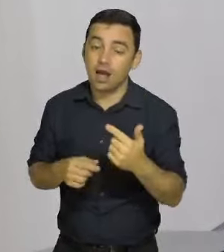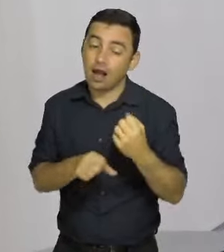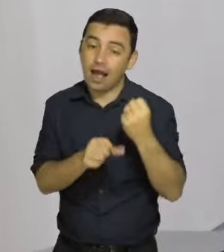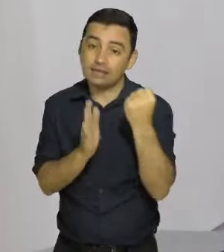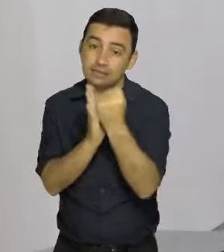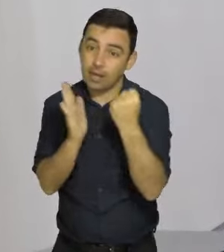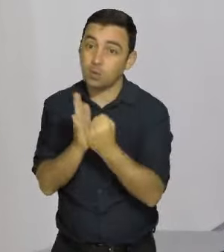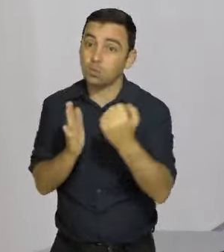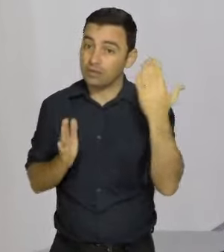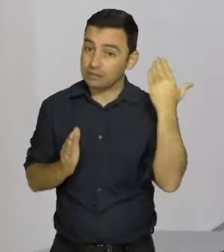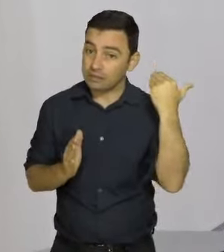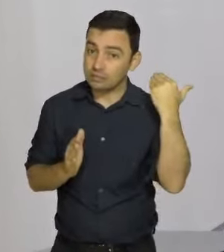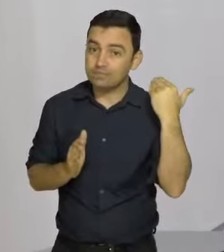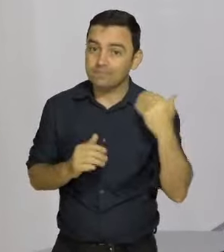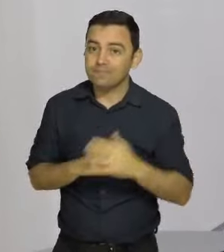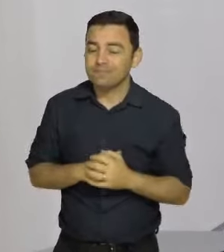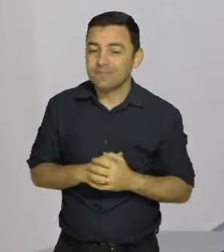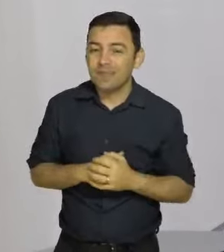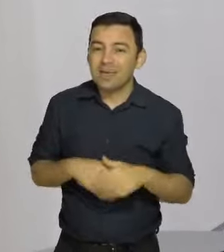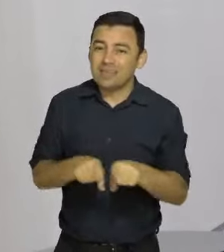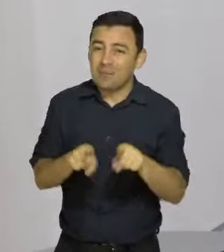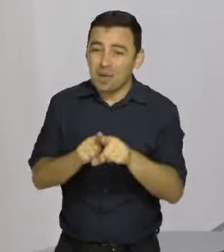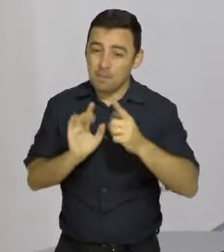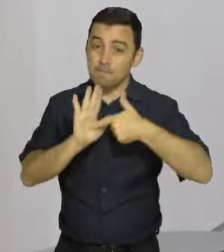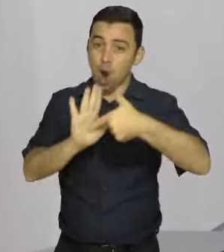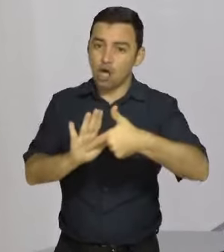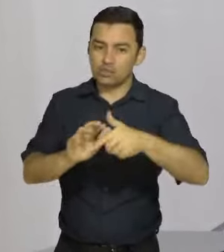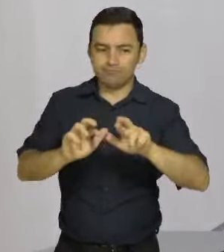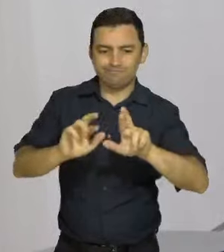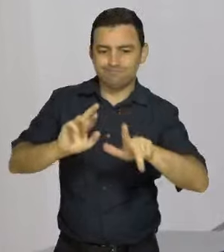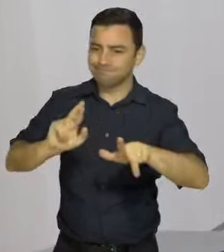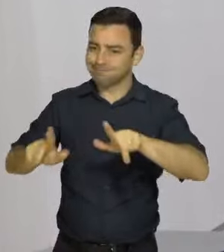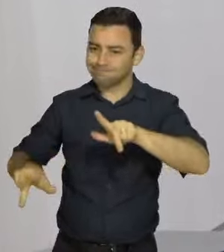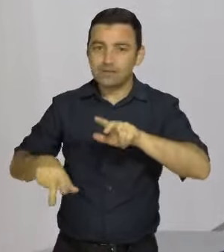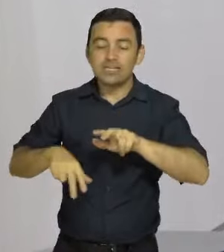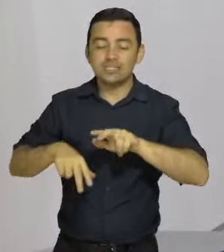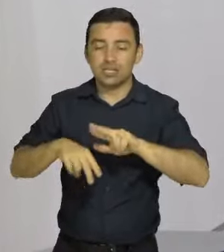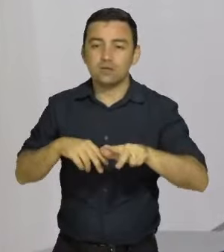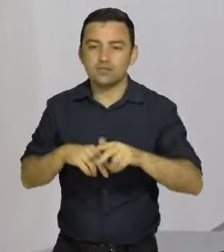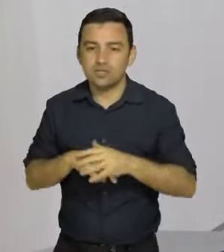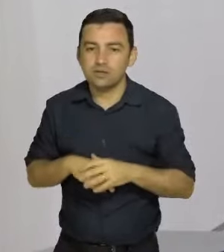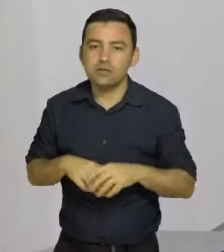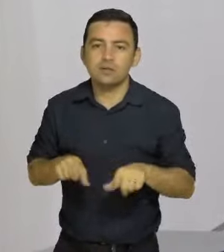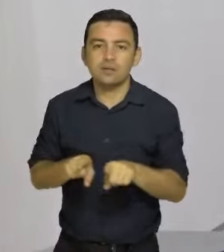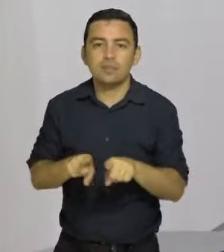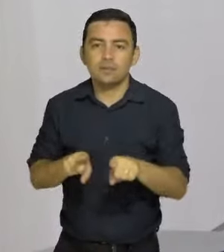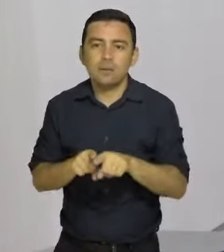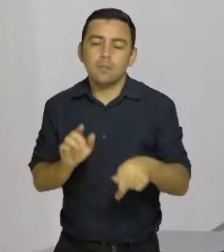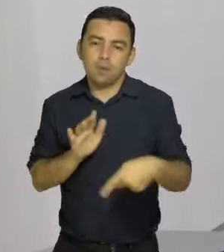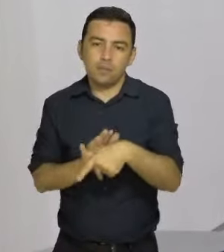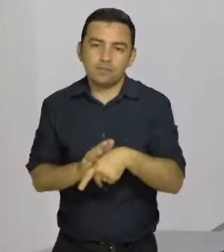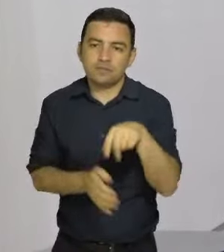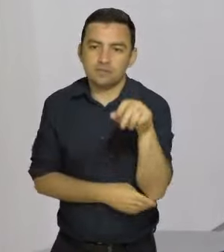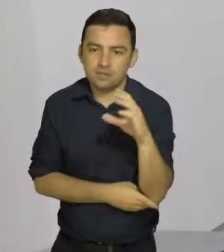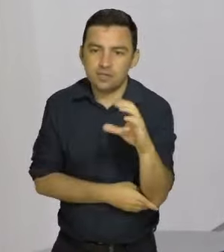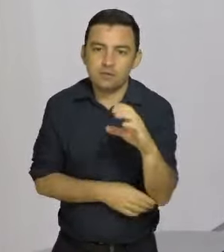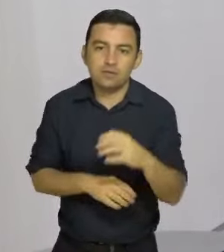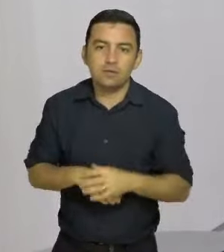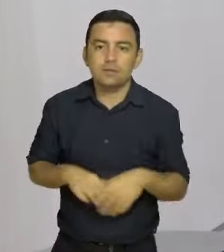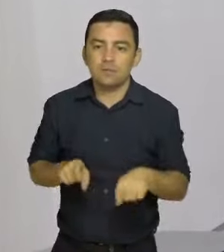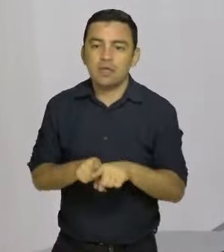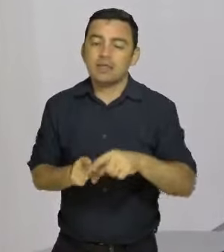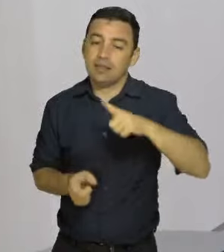passados e reflete uma desigualdade de gênero persistente no campo da ciência, o que exige um